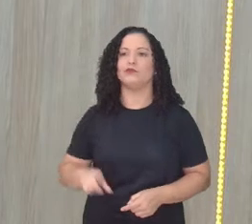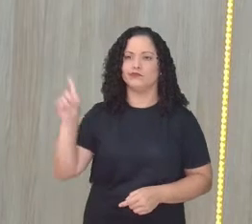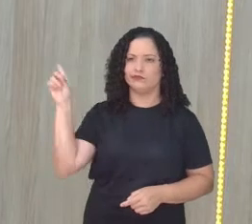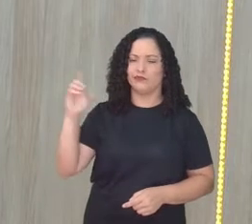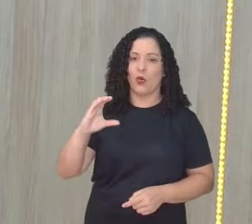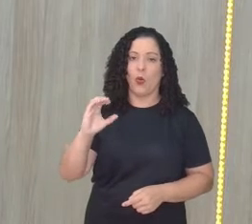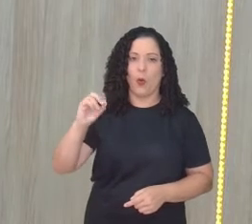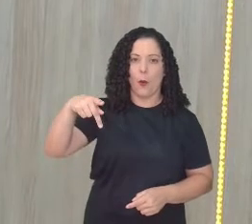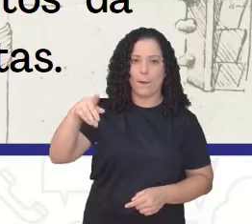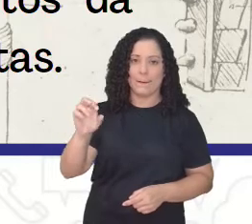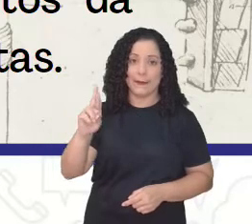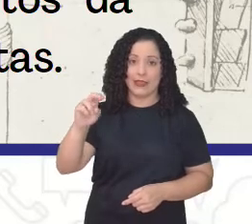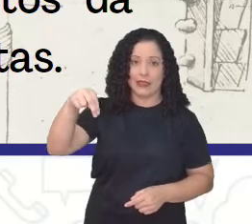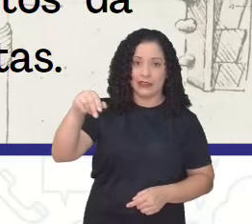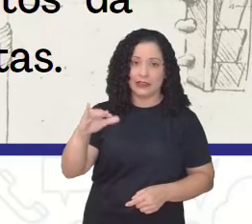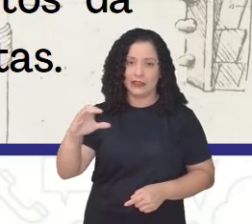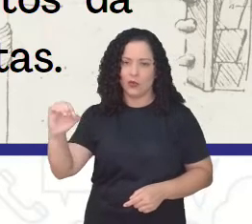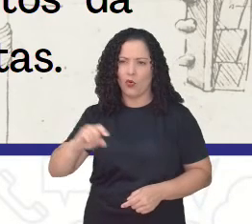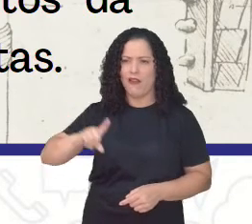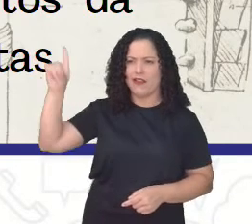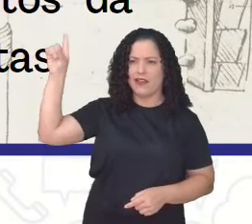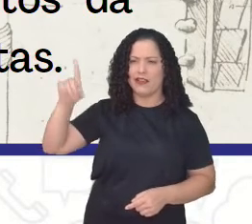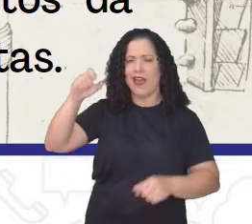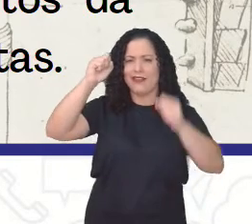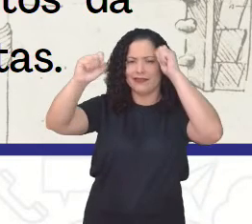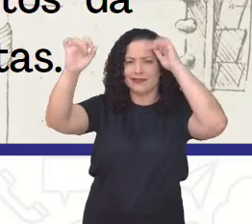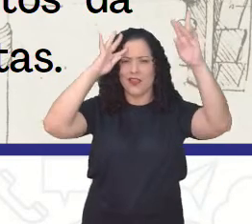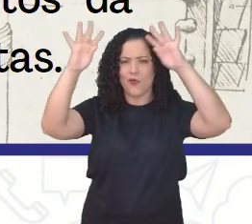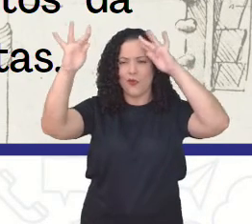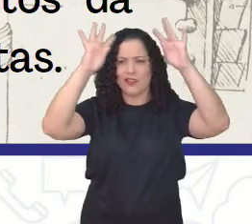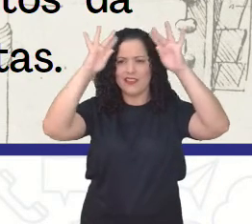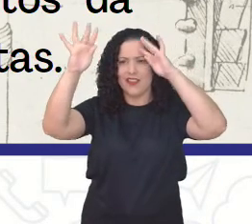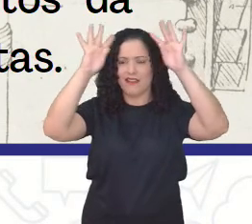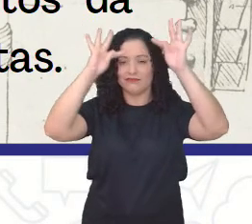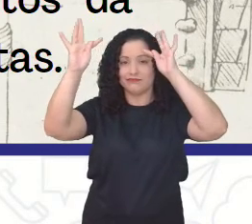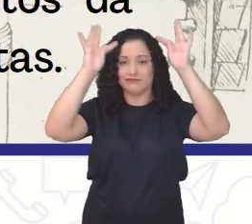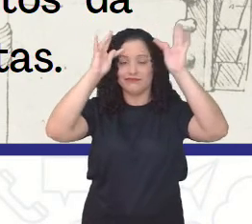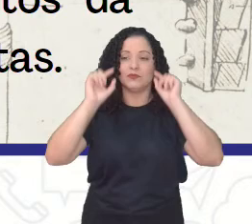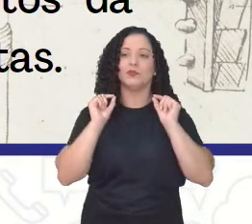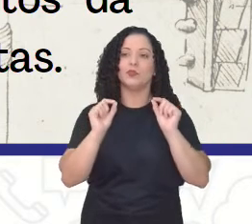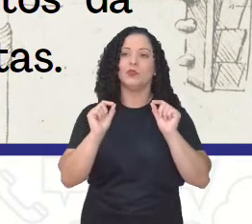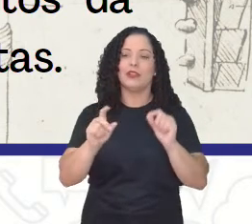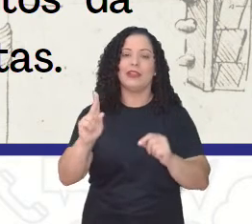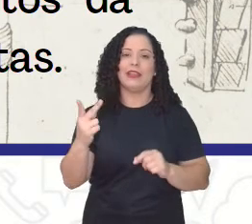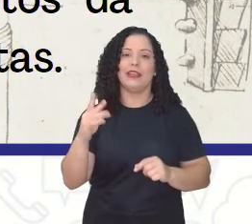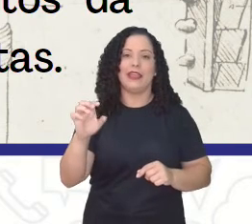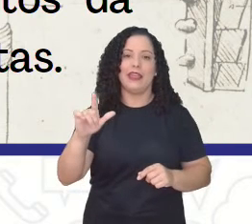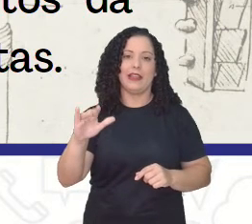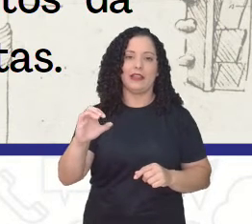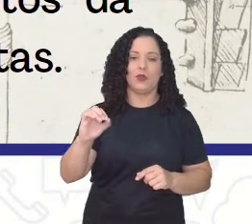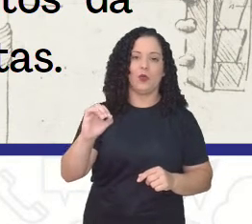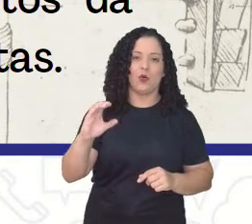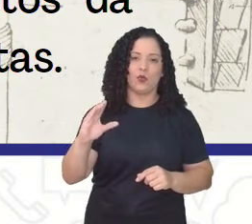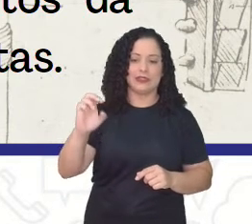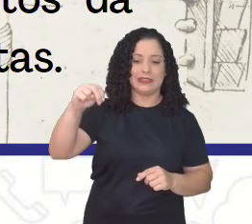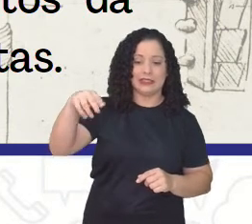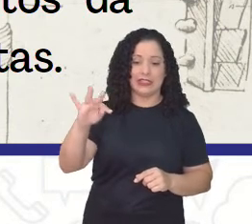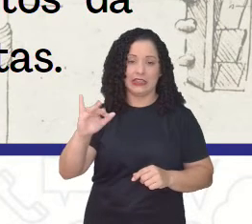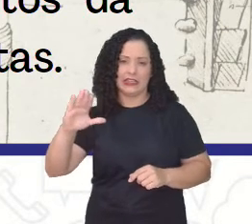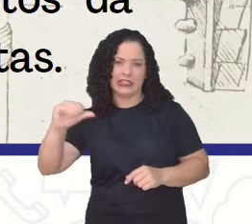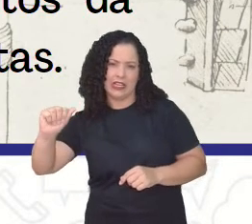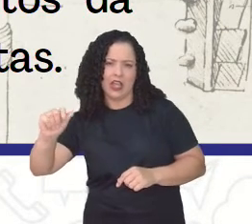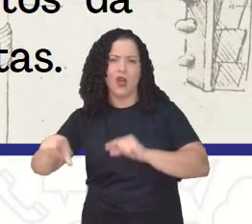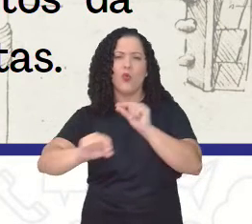a teoria heliocêntrica. Veja, durante o período medieval, acreditava-se que a Terra ela era o